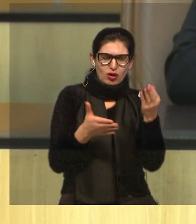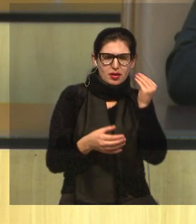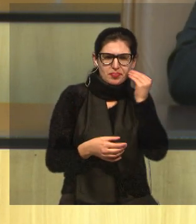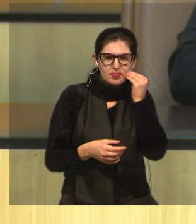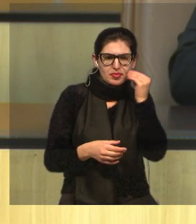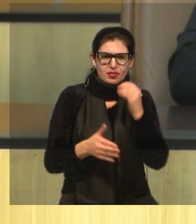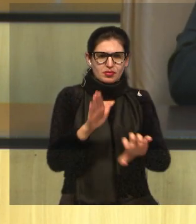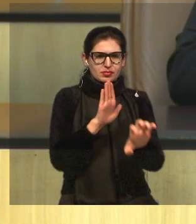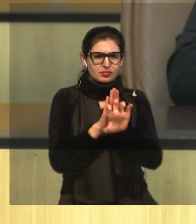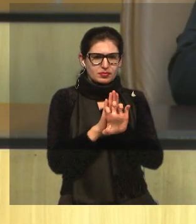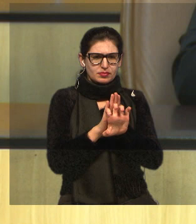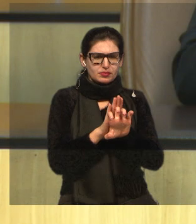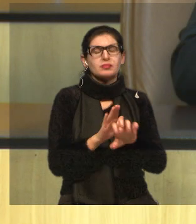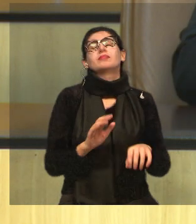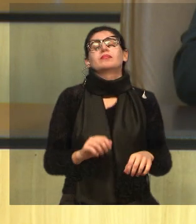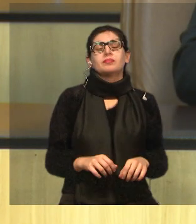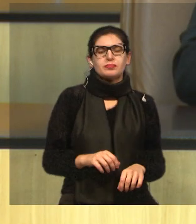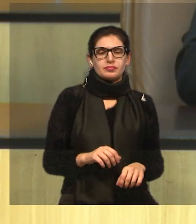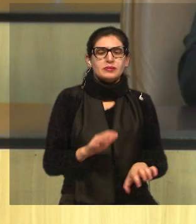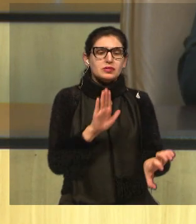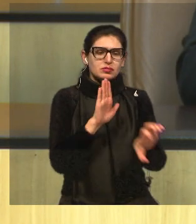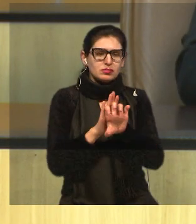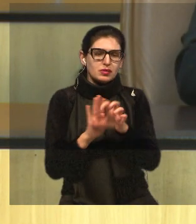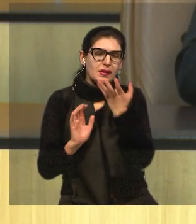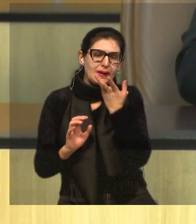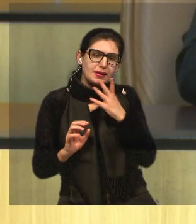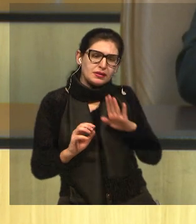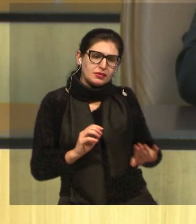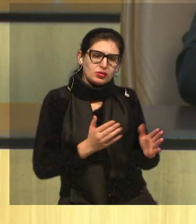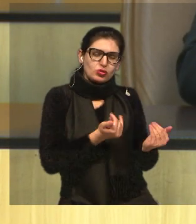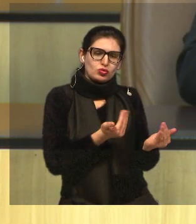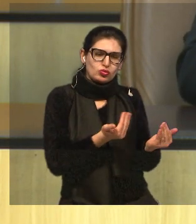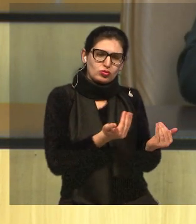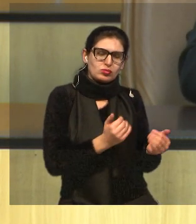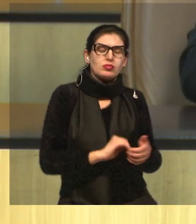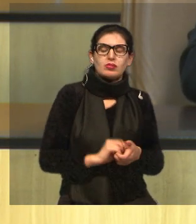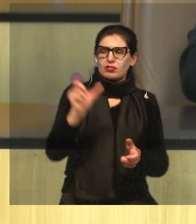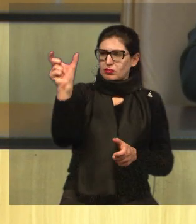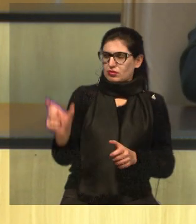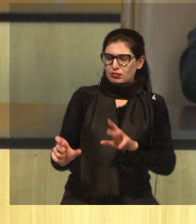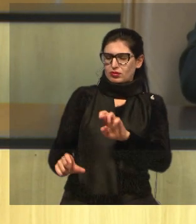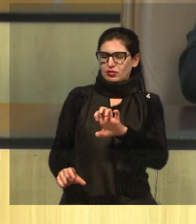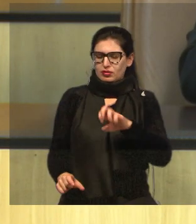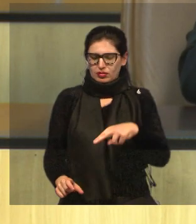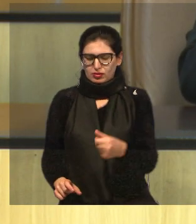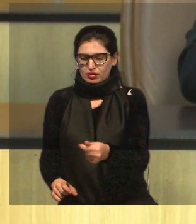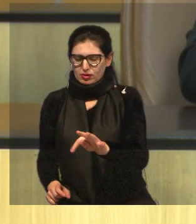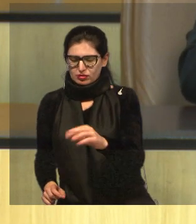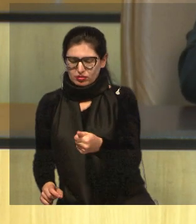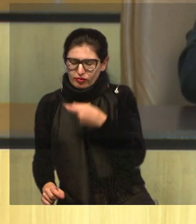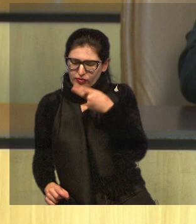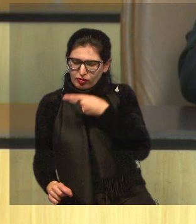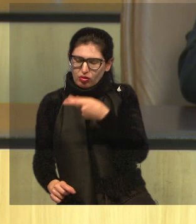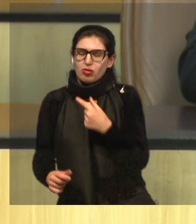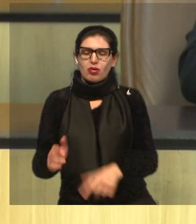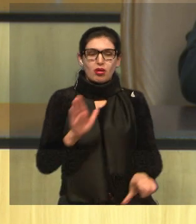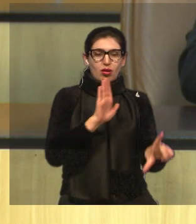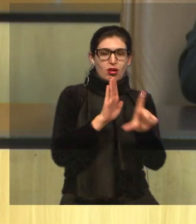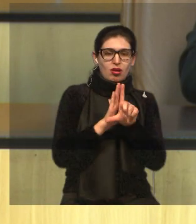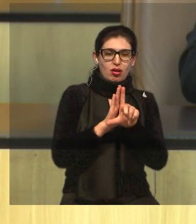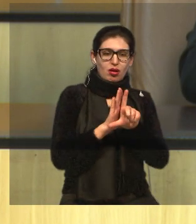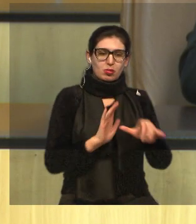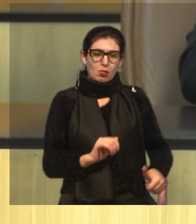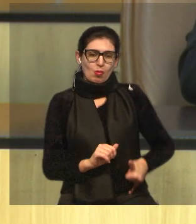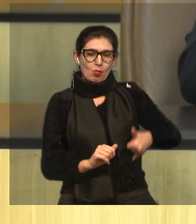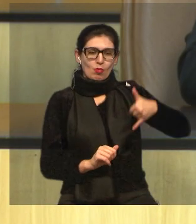o Estatuto da Criança e Adolescente, como a doutora Renata ela comentou, o que mais me orgulha nessa lei que foi uma lei que teve